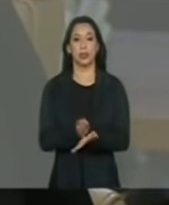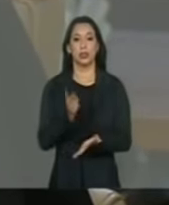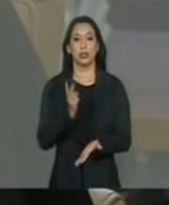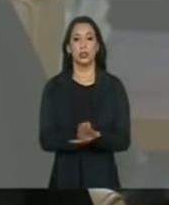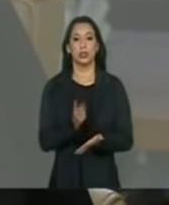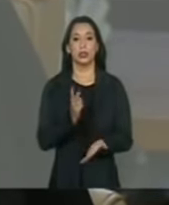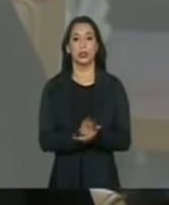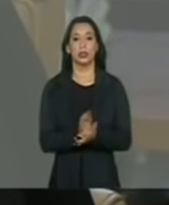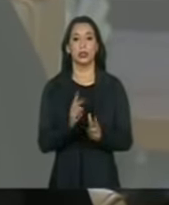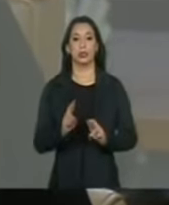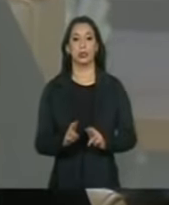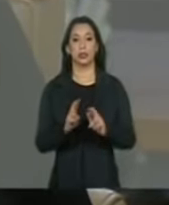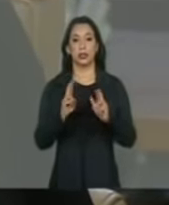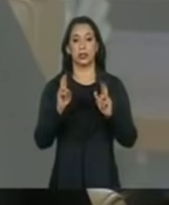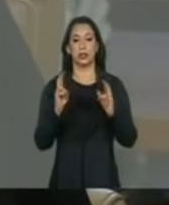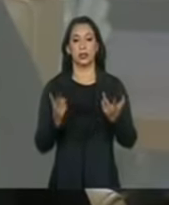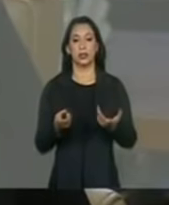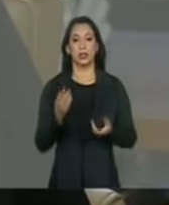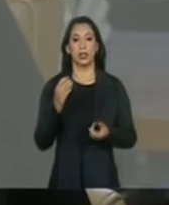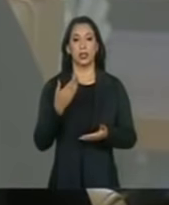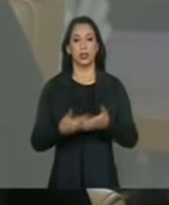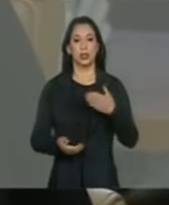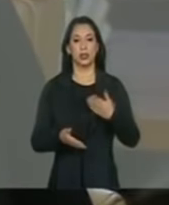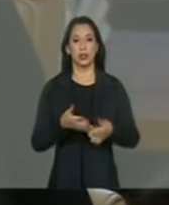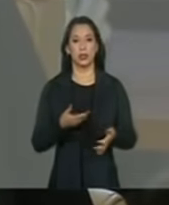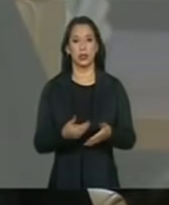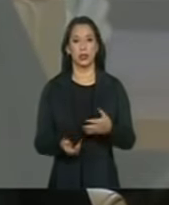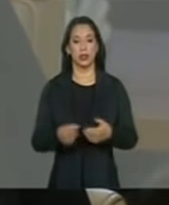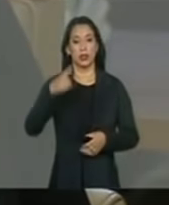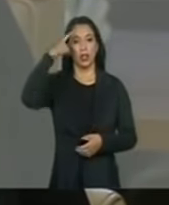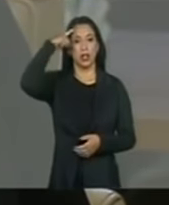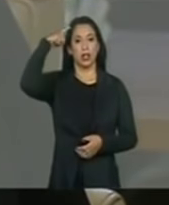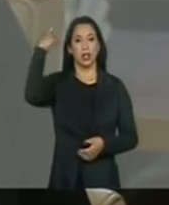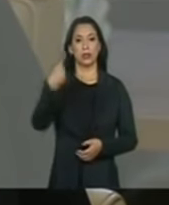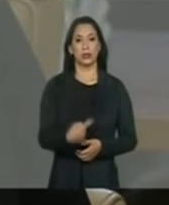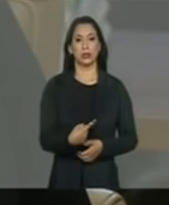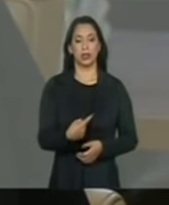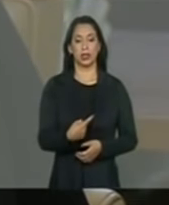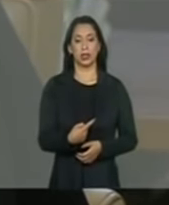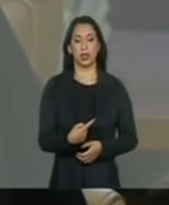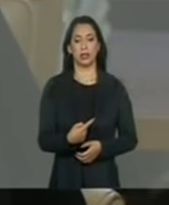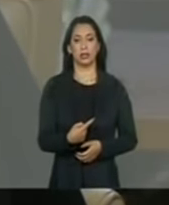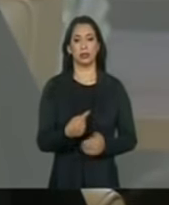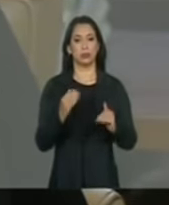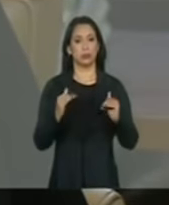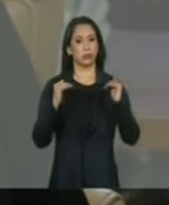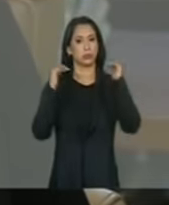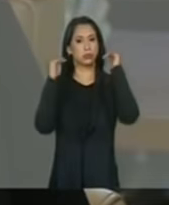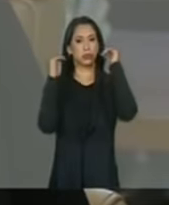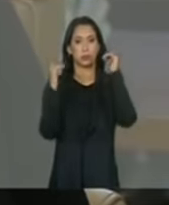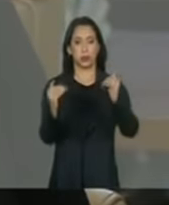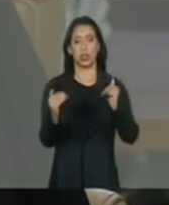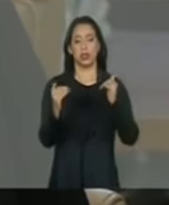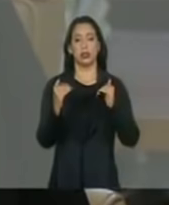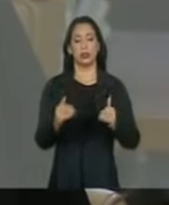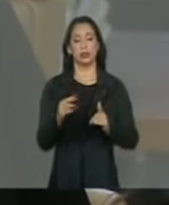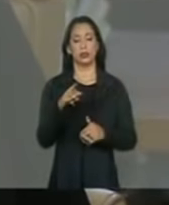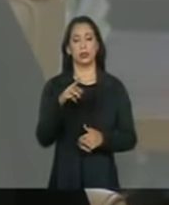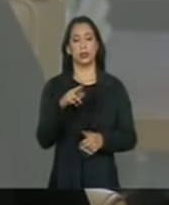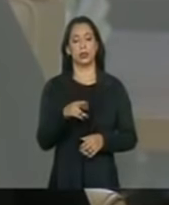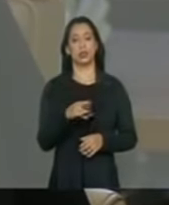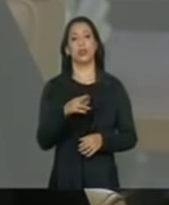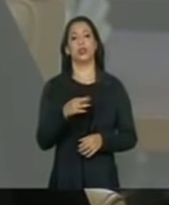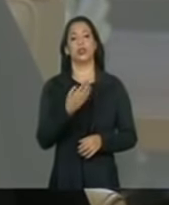à conduta de quaisquer autoridades da república que hajam incidido em censuráveis